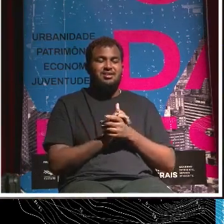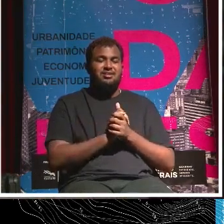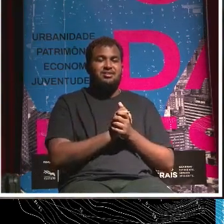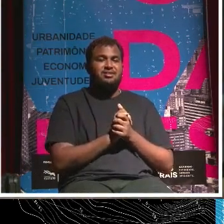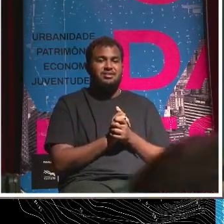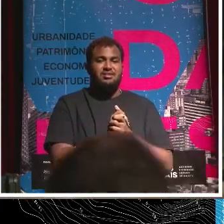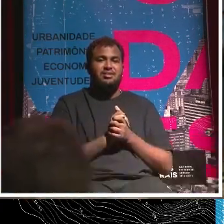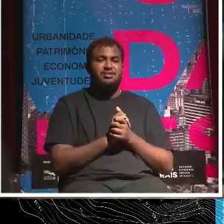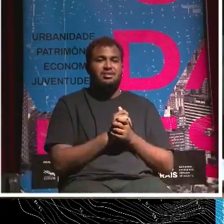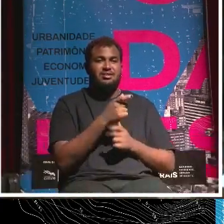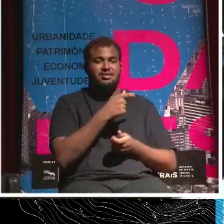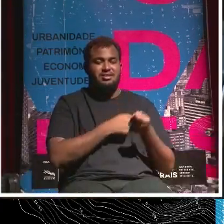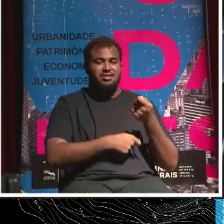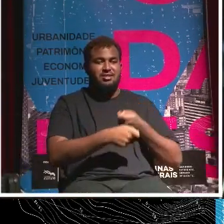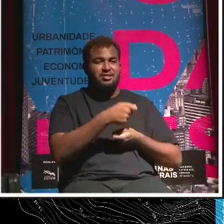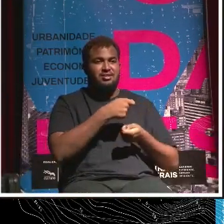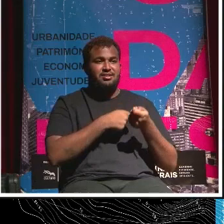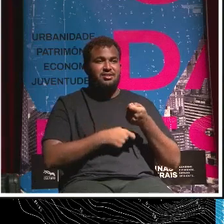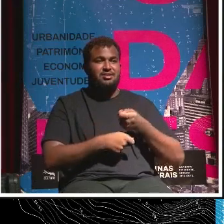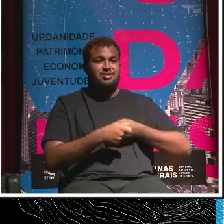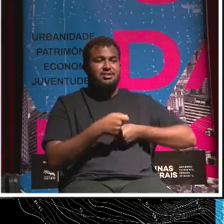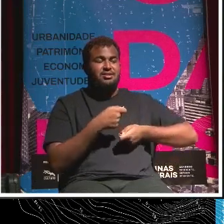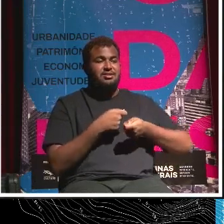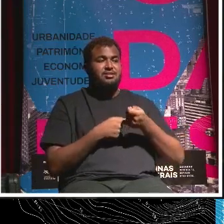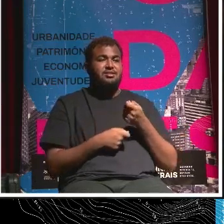Ele é administrador.